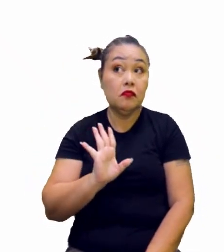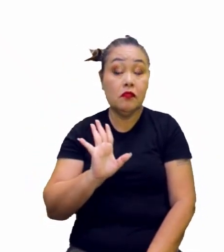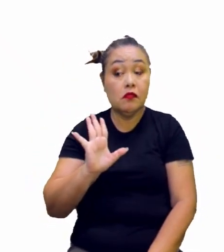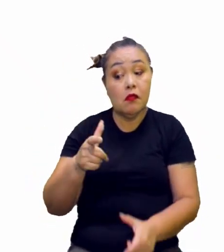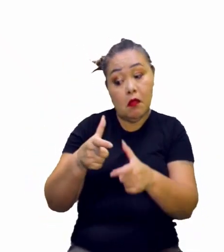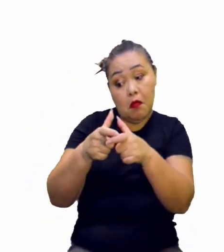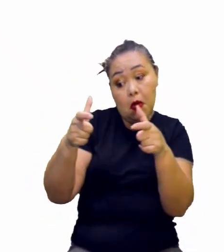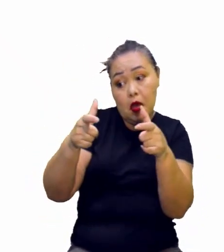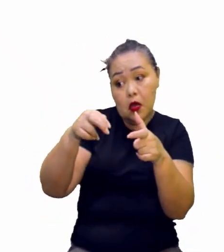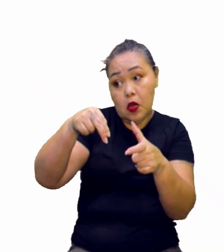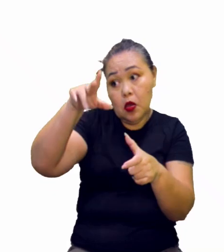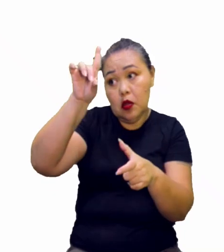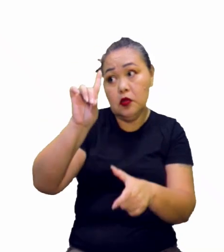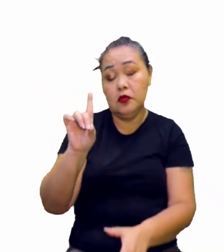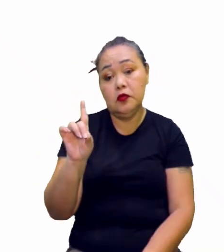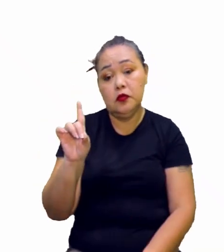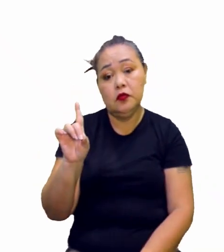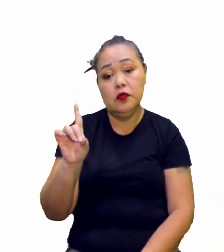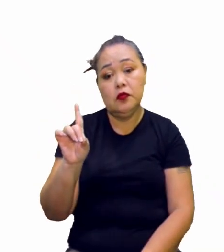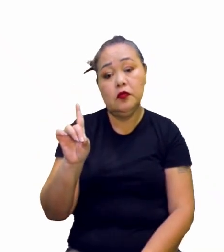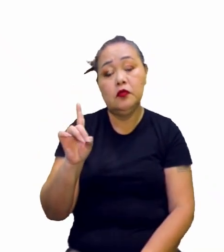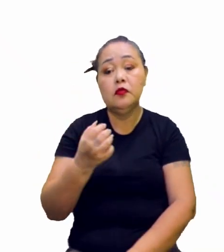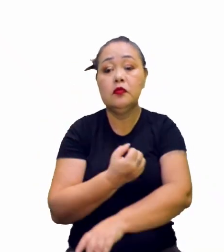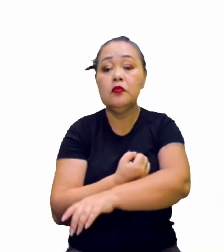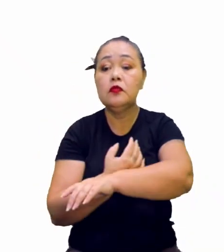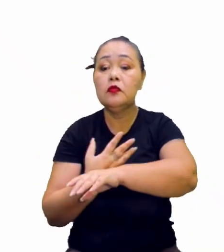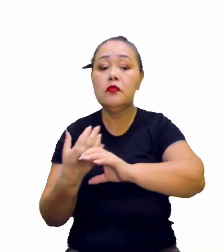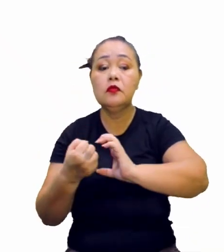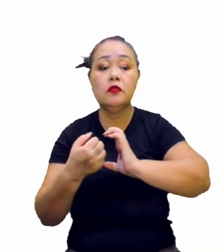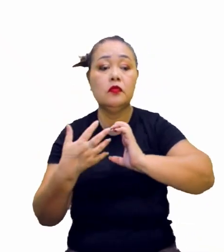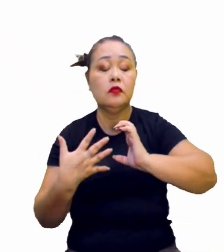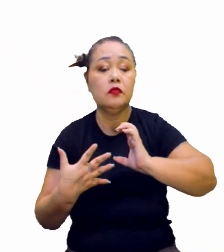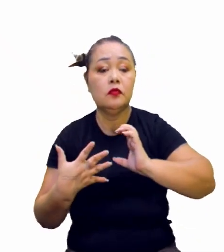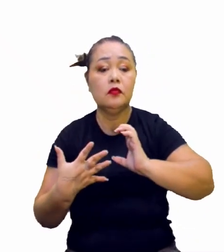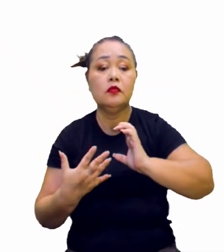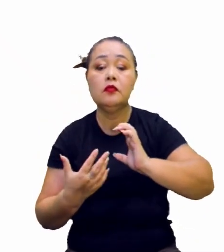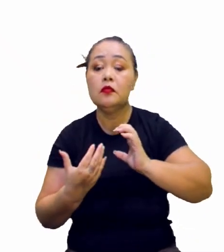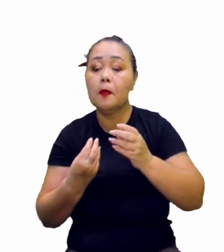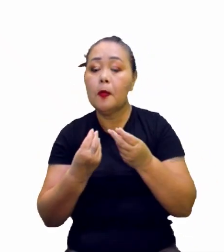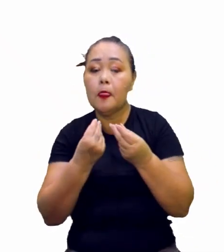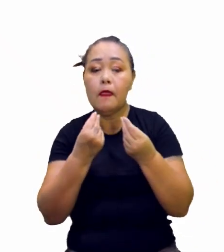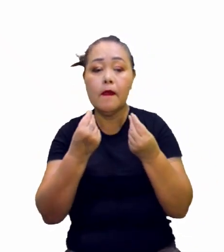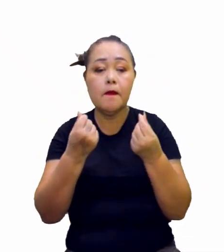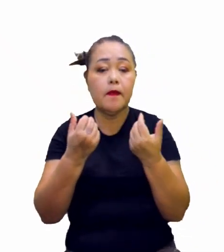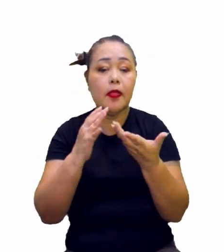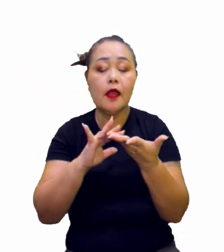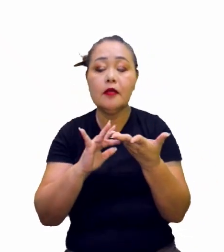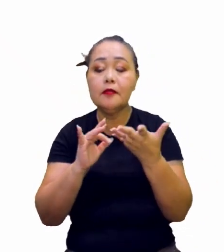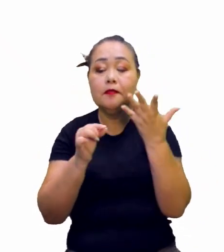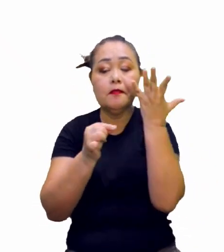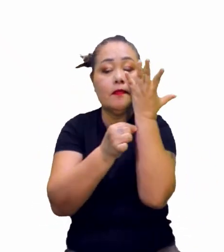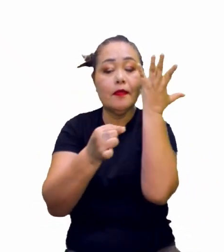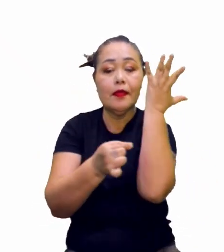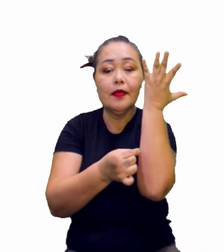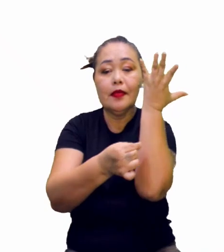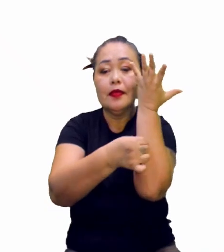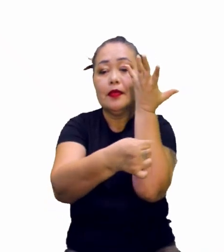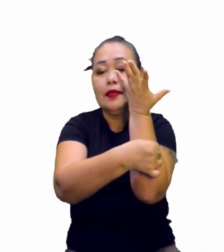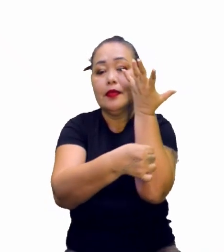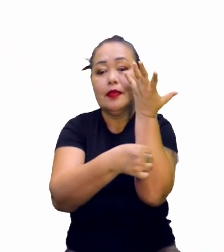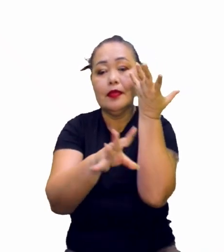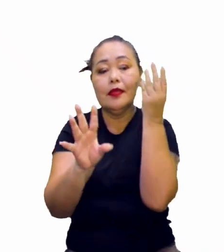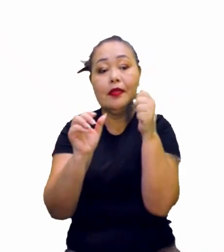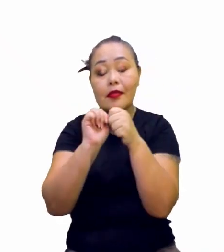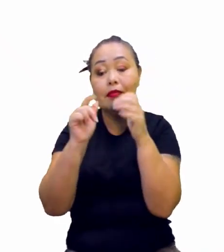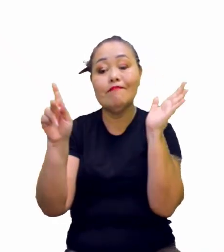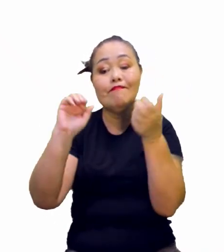região nordeste, sua vegetação é característica como plantas suculentas, cheias de espinhos e que são adaptáveis ao